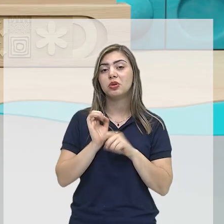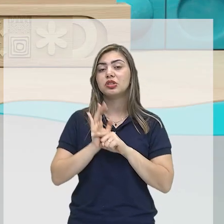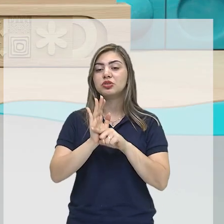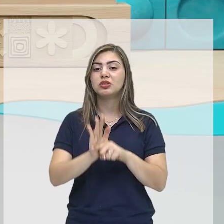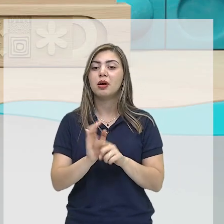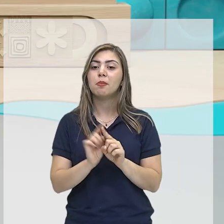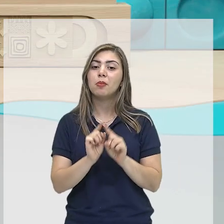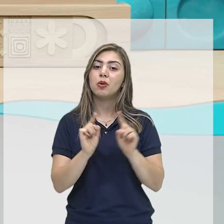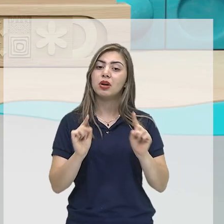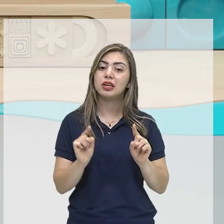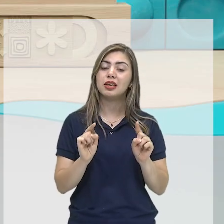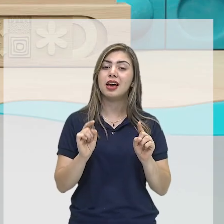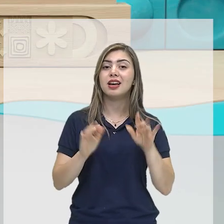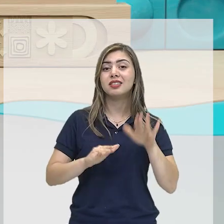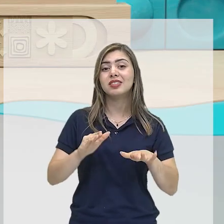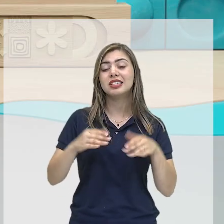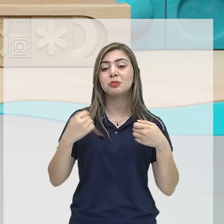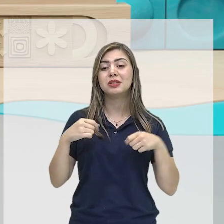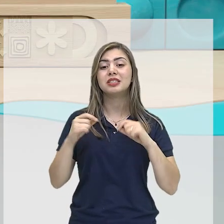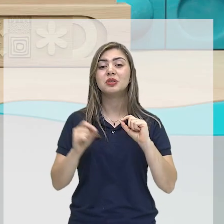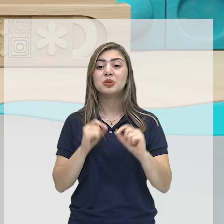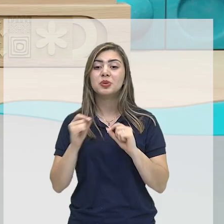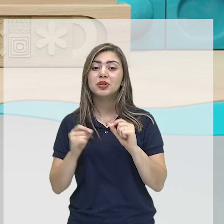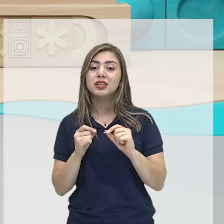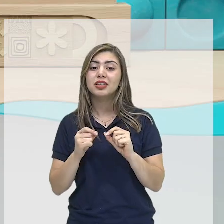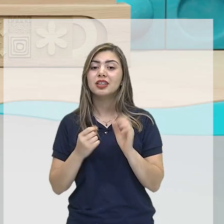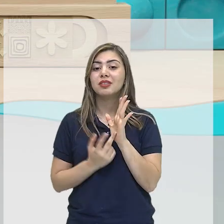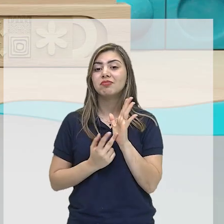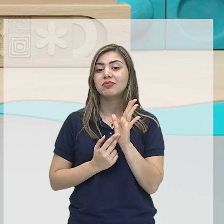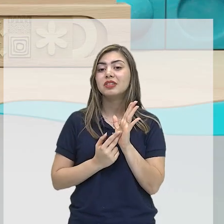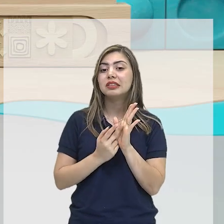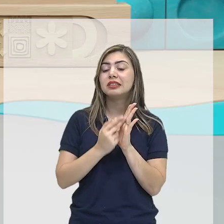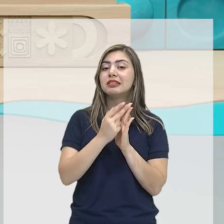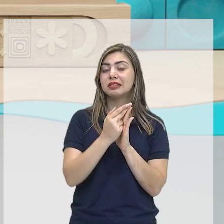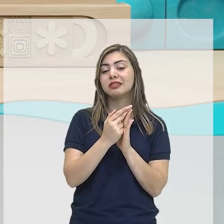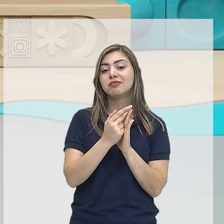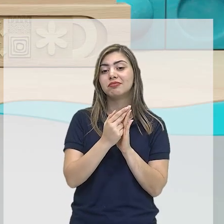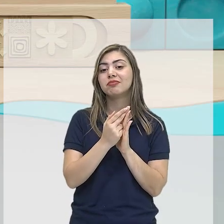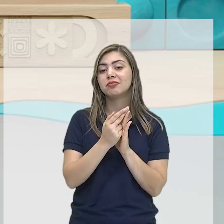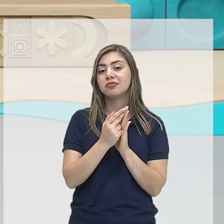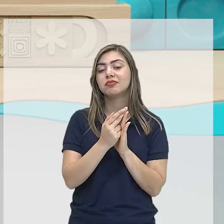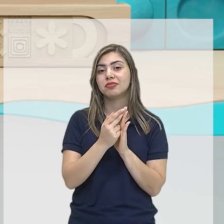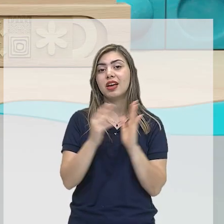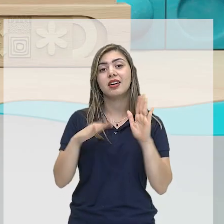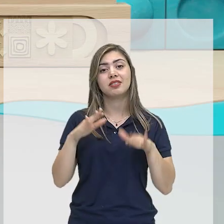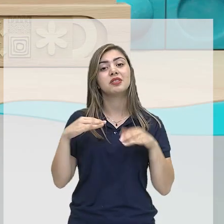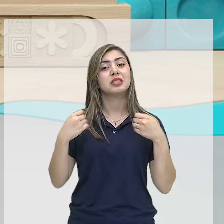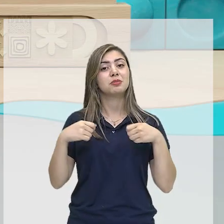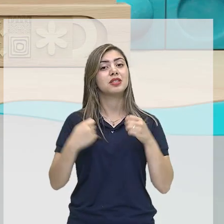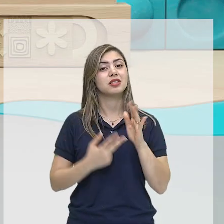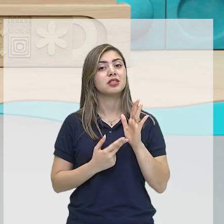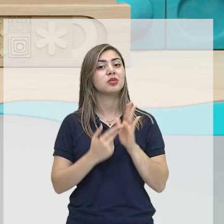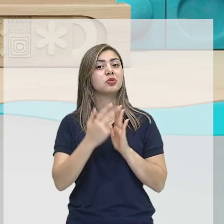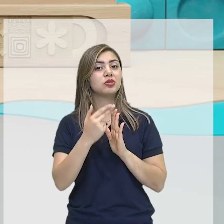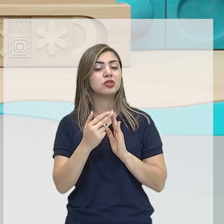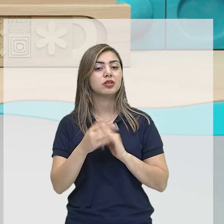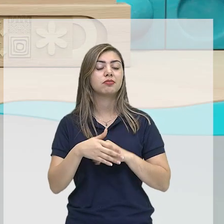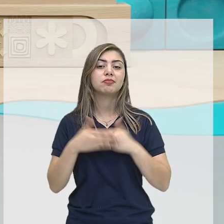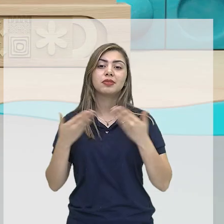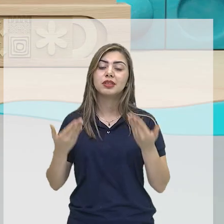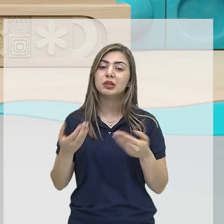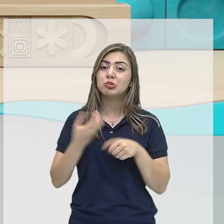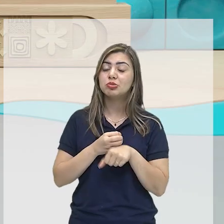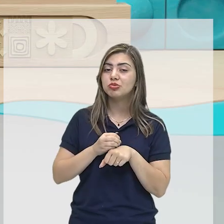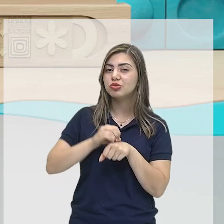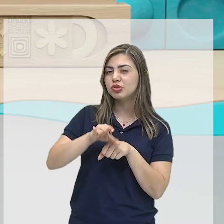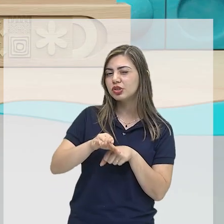de intervenção cirúrgica. Portanto, eu recomendo que você faça pequenas ações